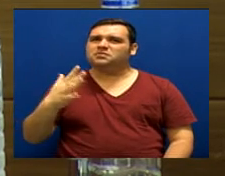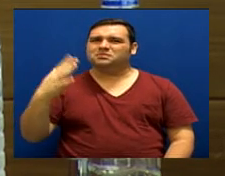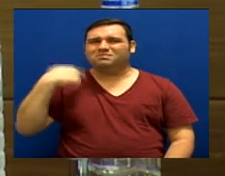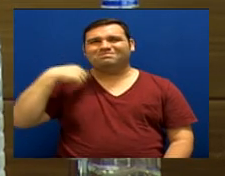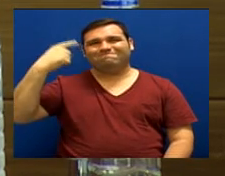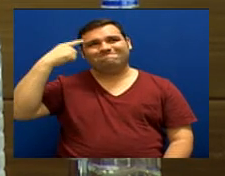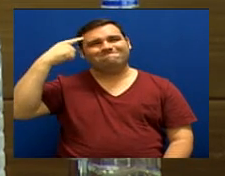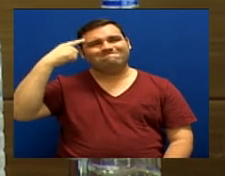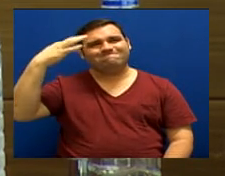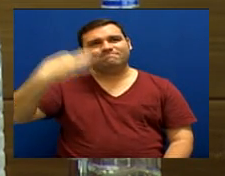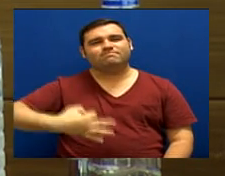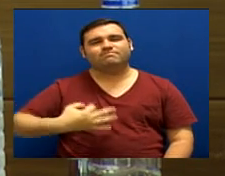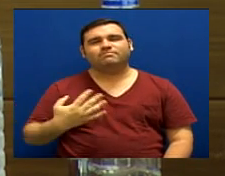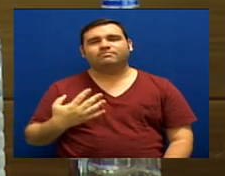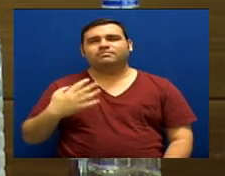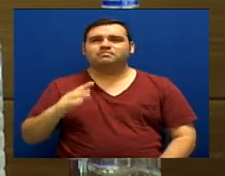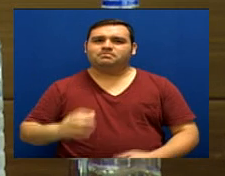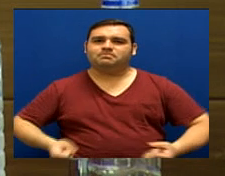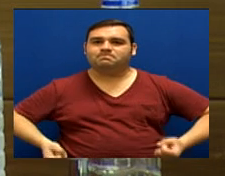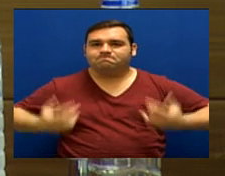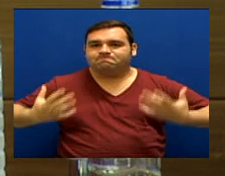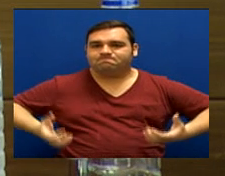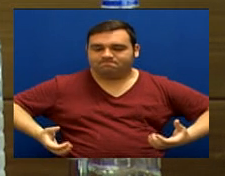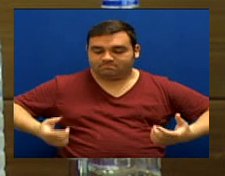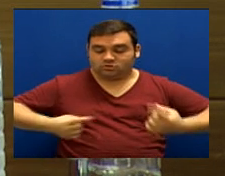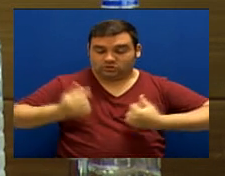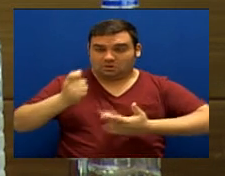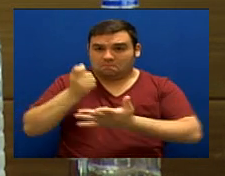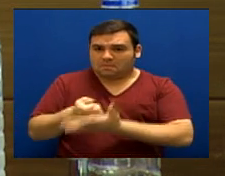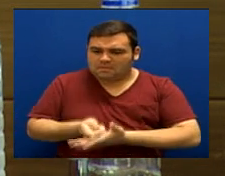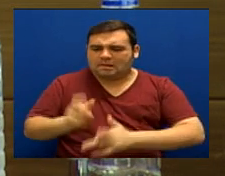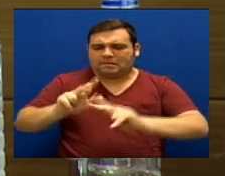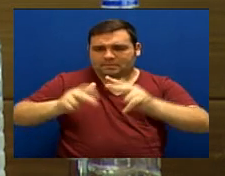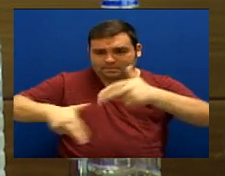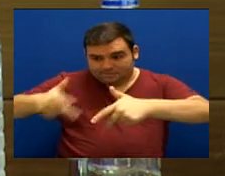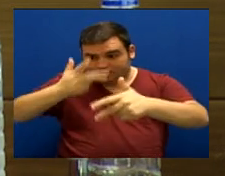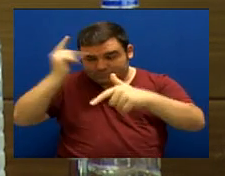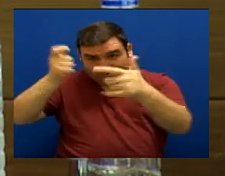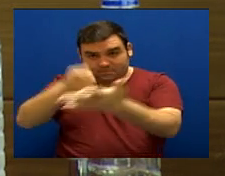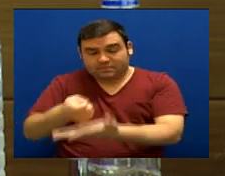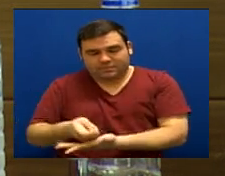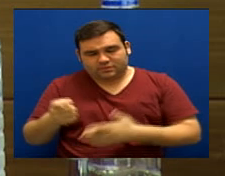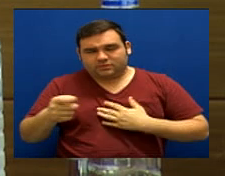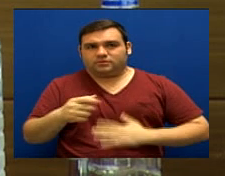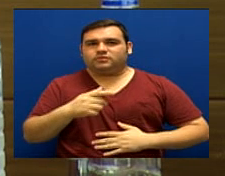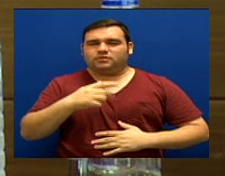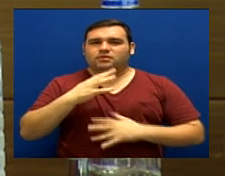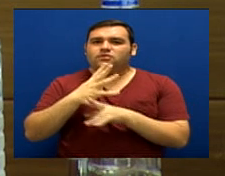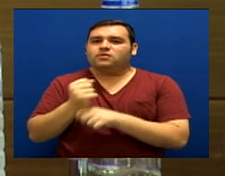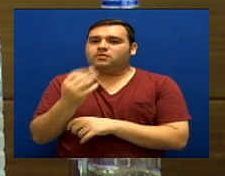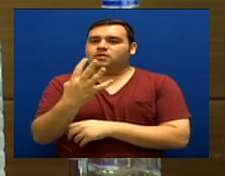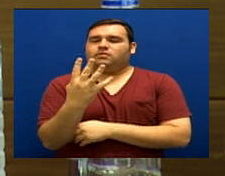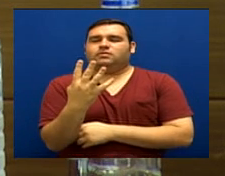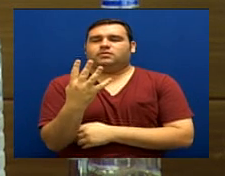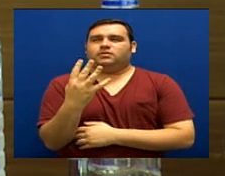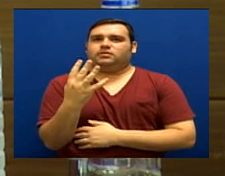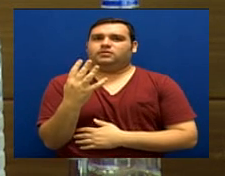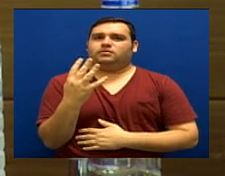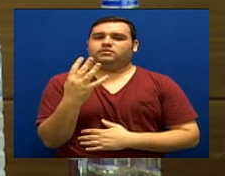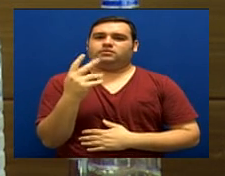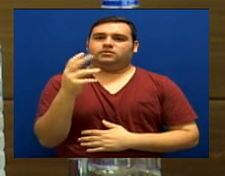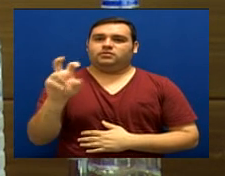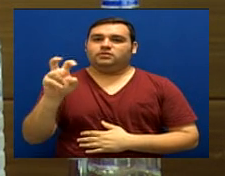cabeça é o gasto já previsto com o pessoal já está na hora de decidir 41 e